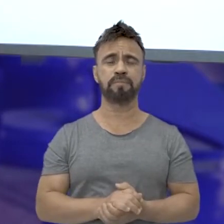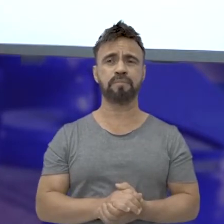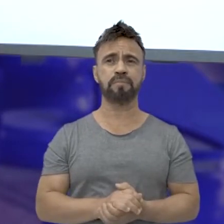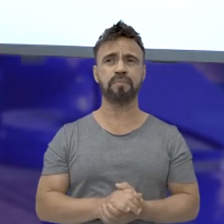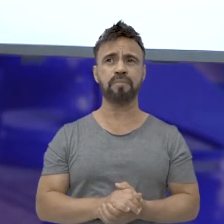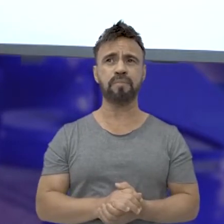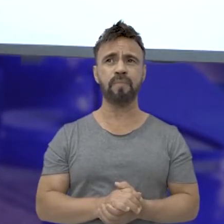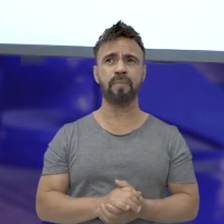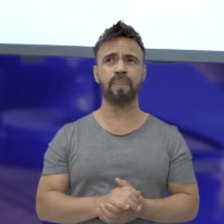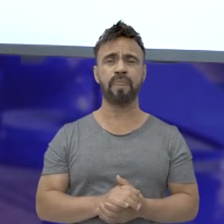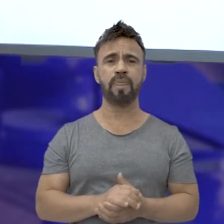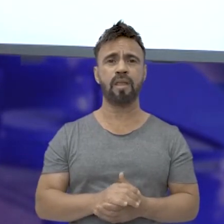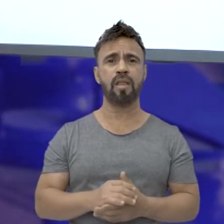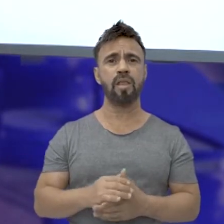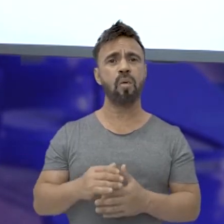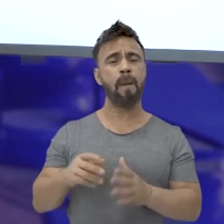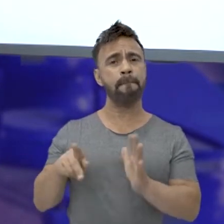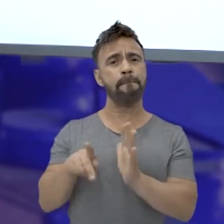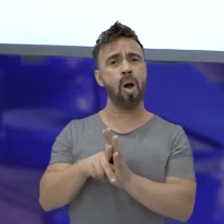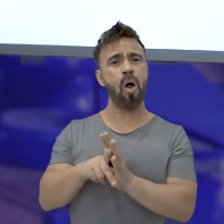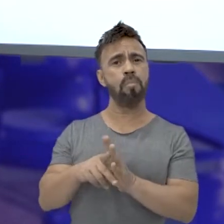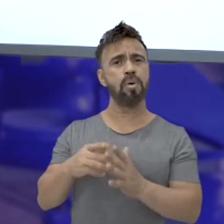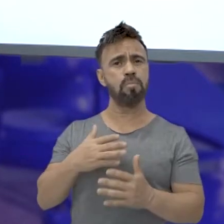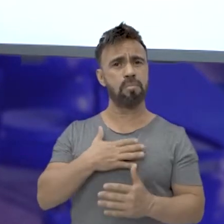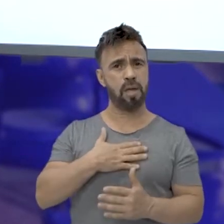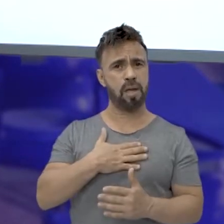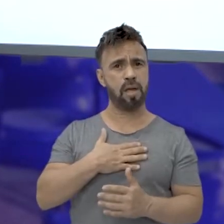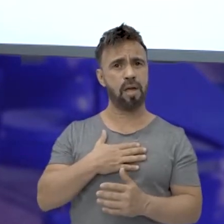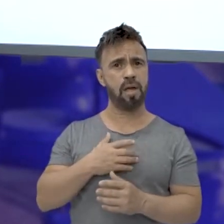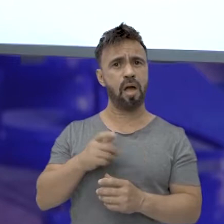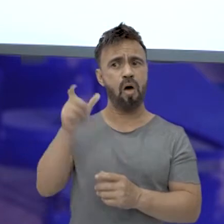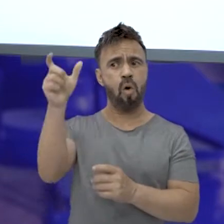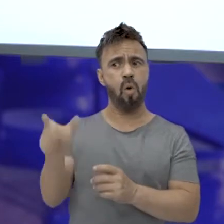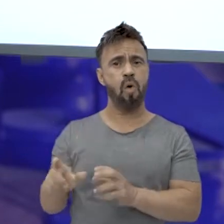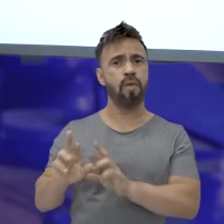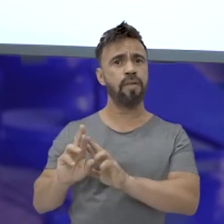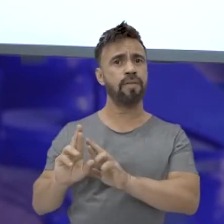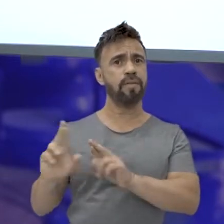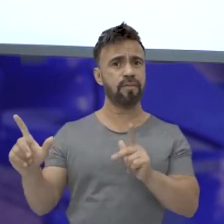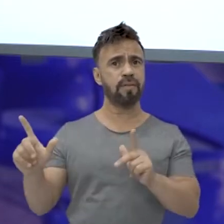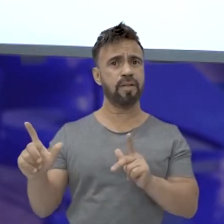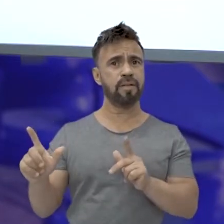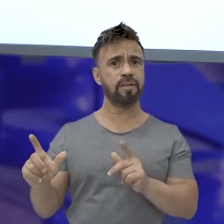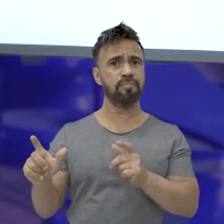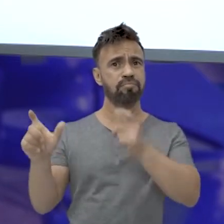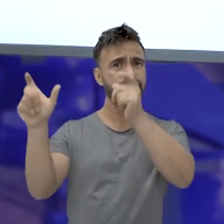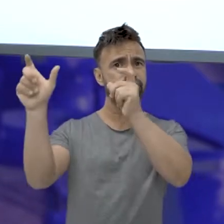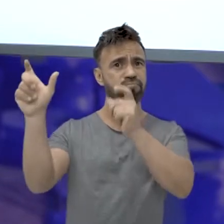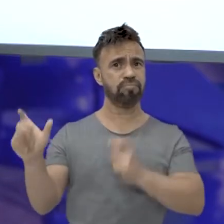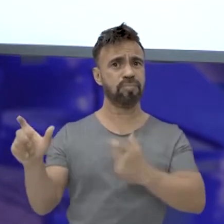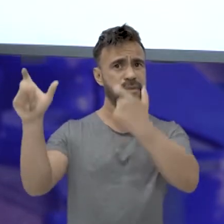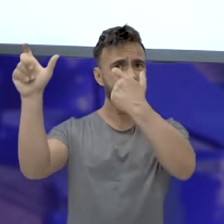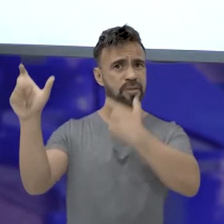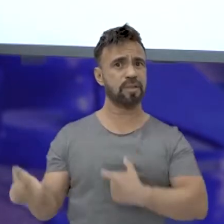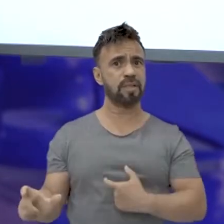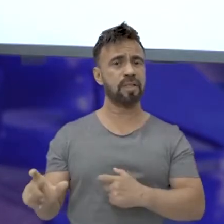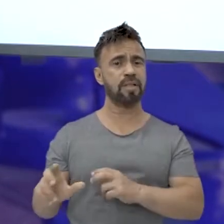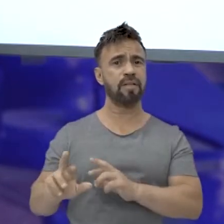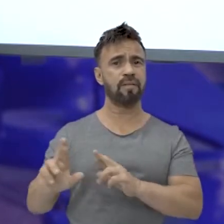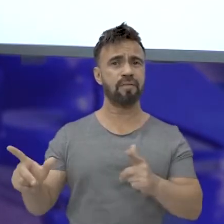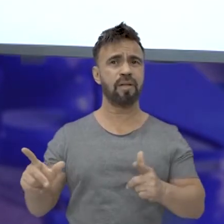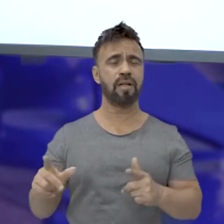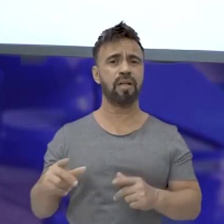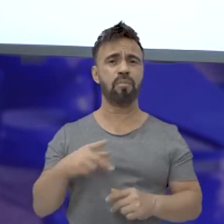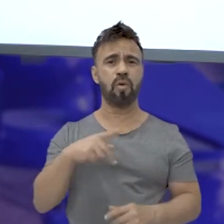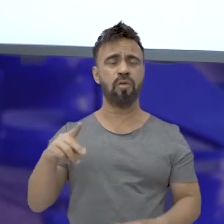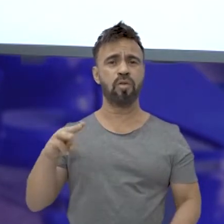não quer dizer que não faz parte de mim, então é diferente. Então, aquilo que é, no caso, o professor Wendel,